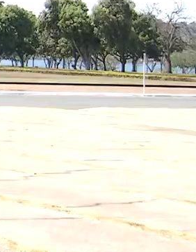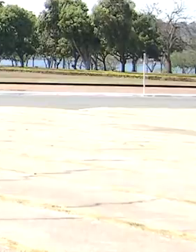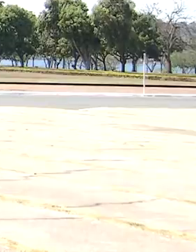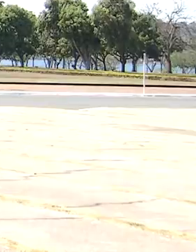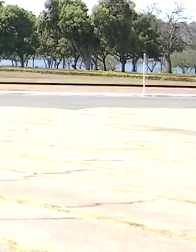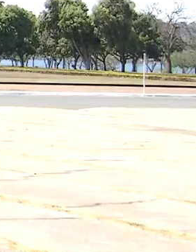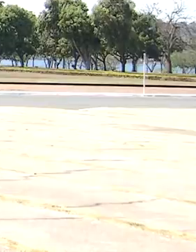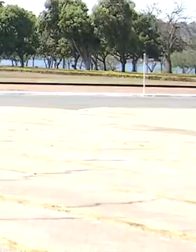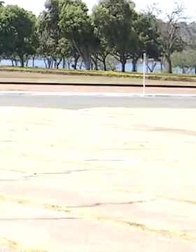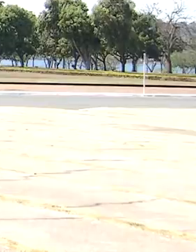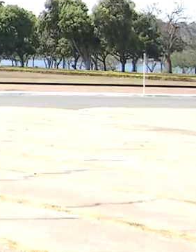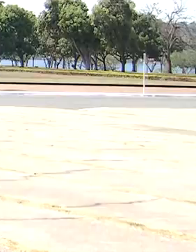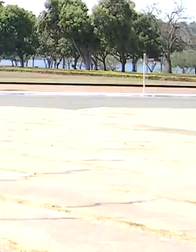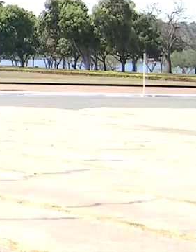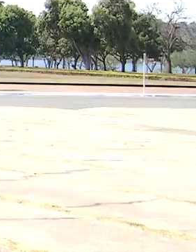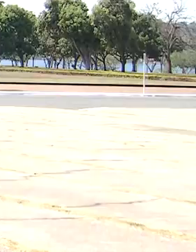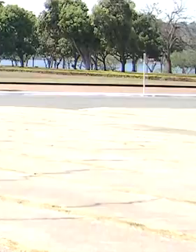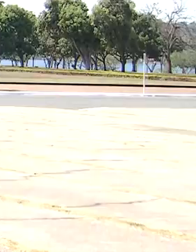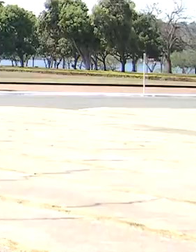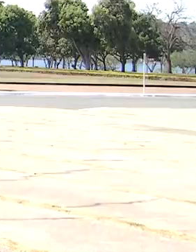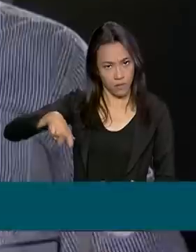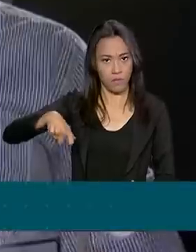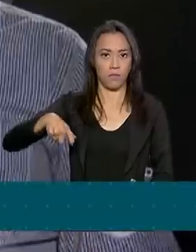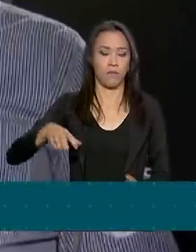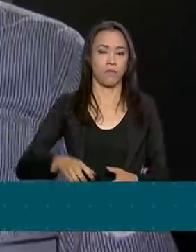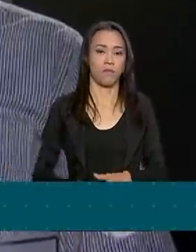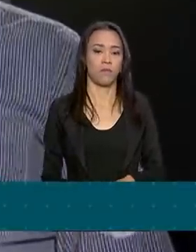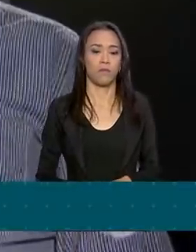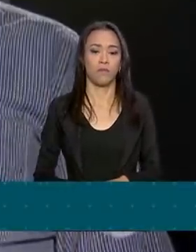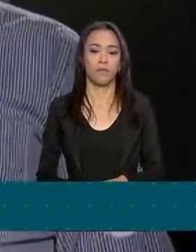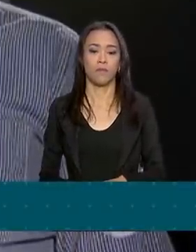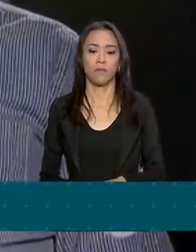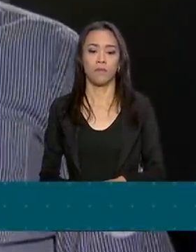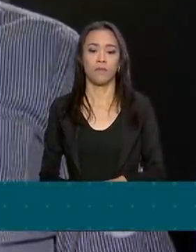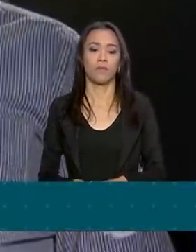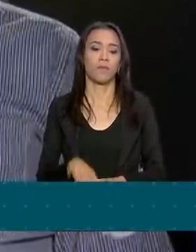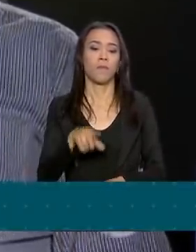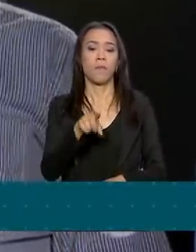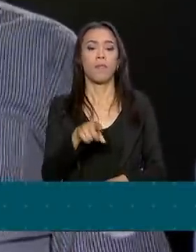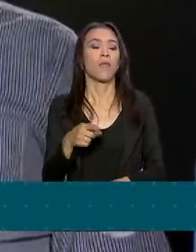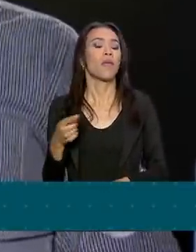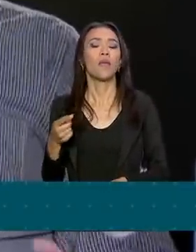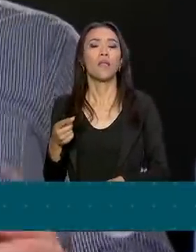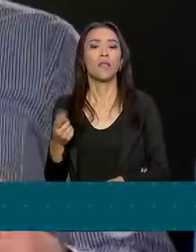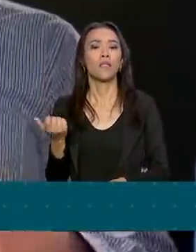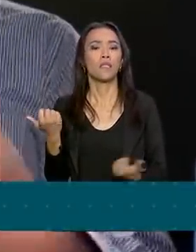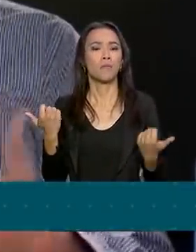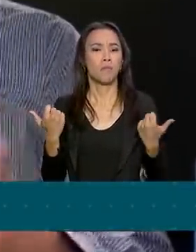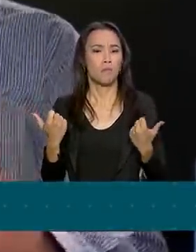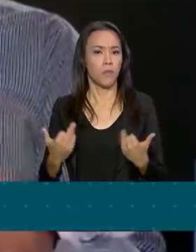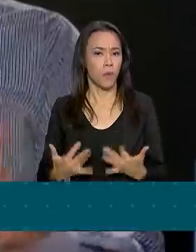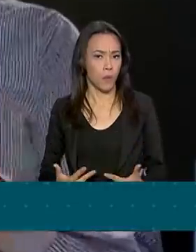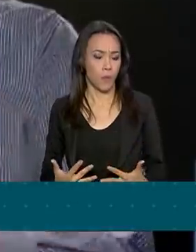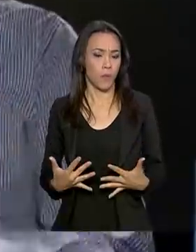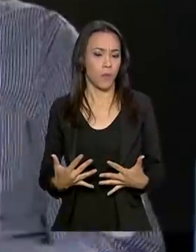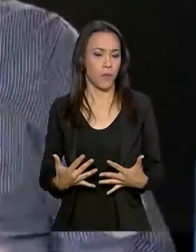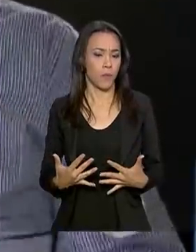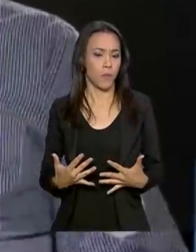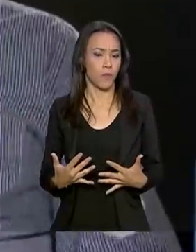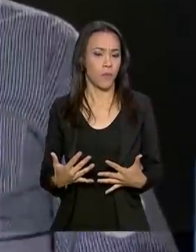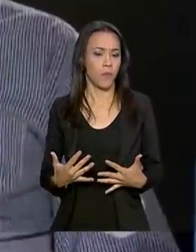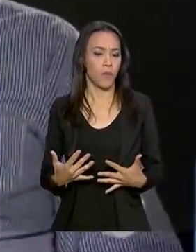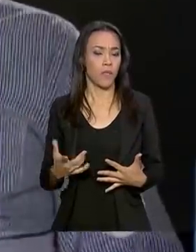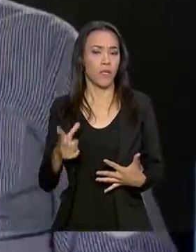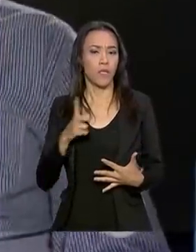do cartão caminhoneiro nesse período. Ele me disse, como é algo atípico e a princípio tem um